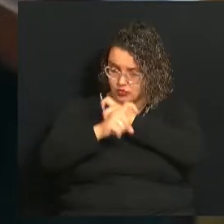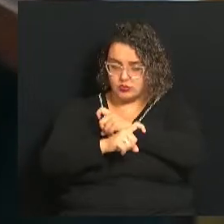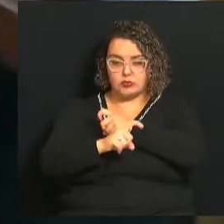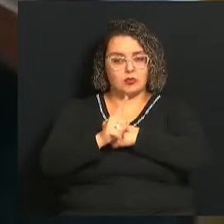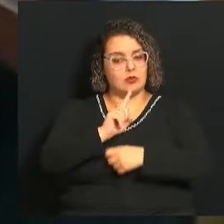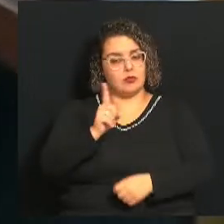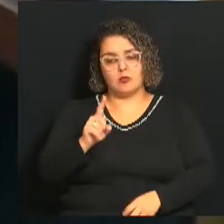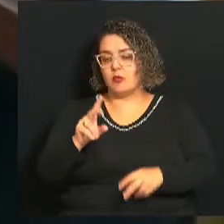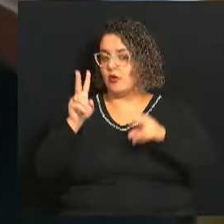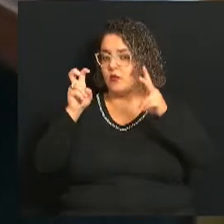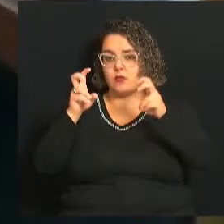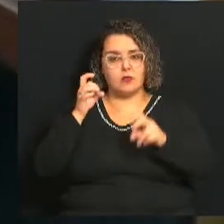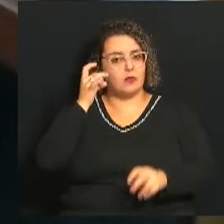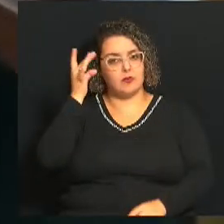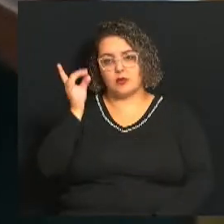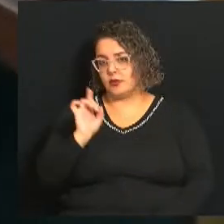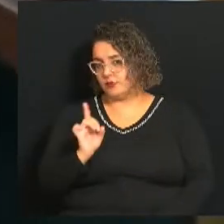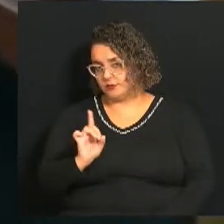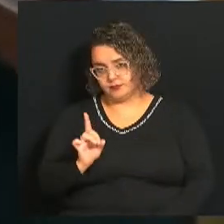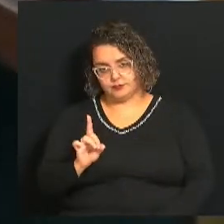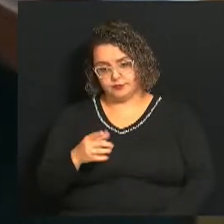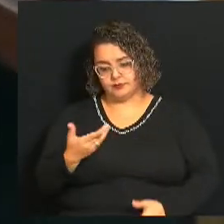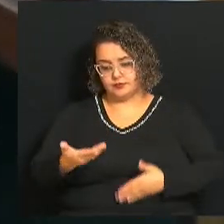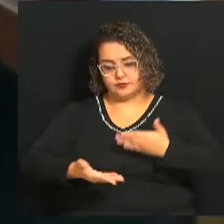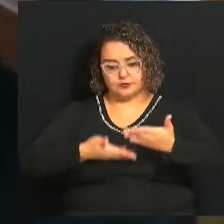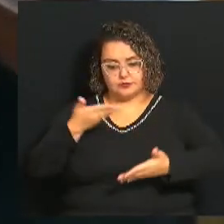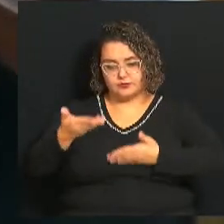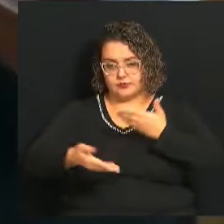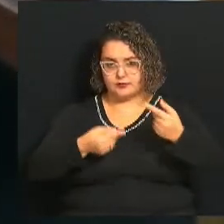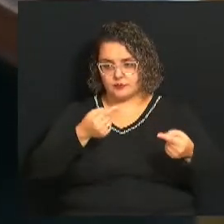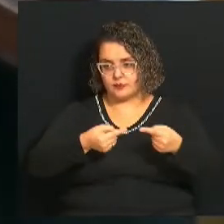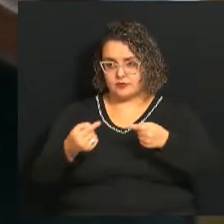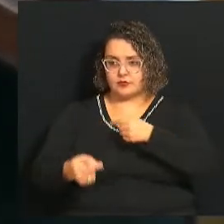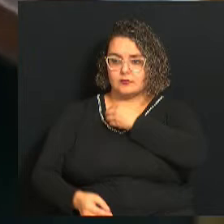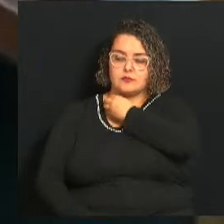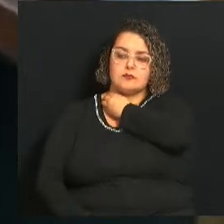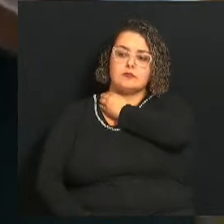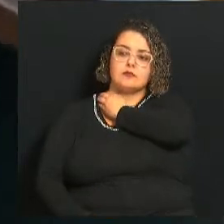assunto fácil de ser debatido.